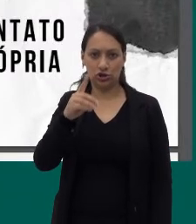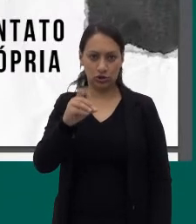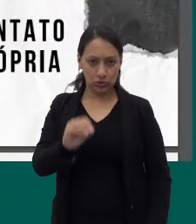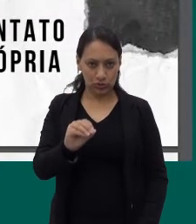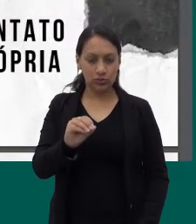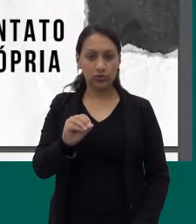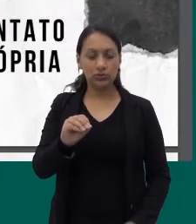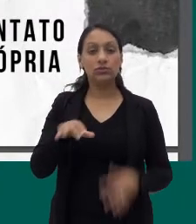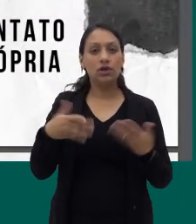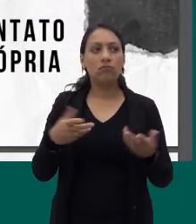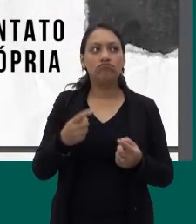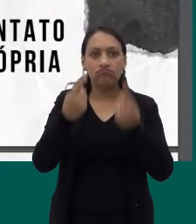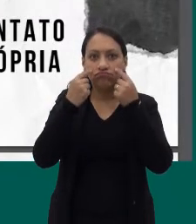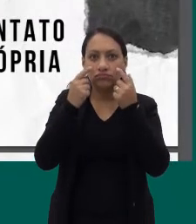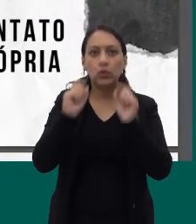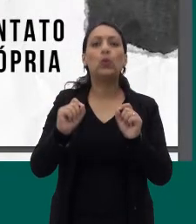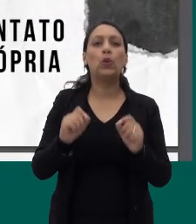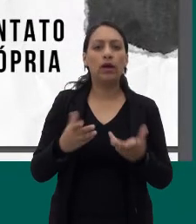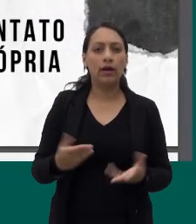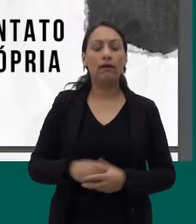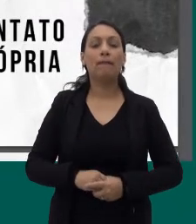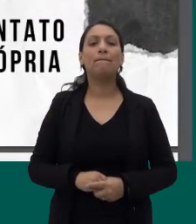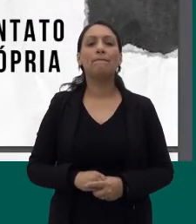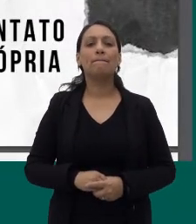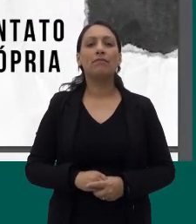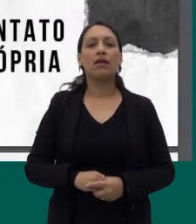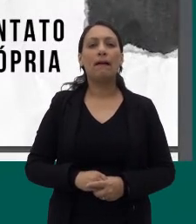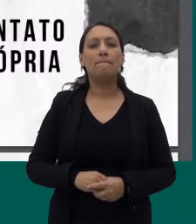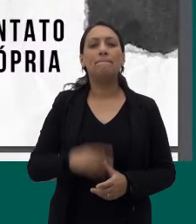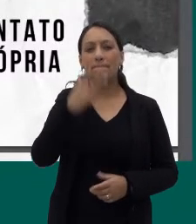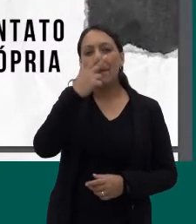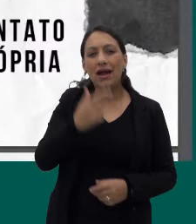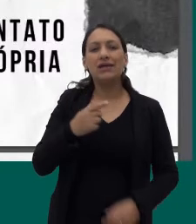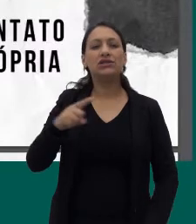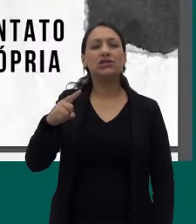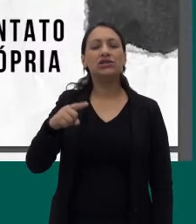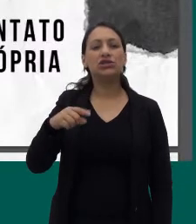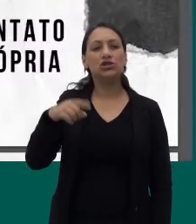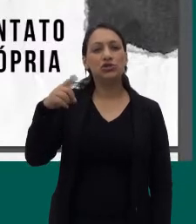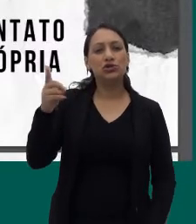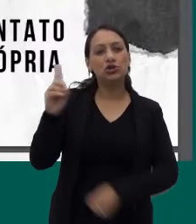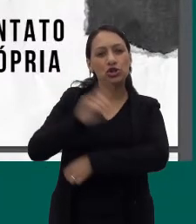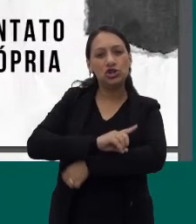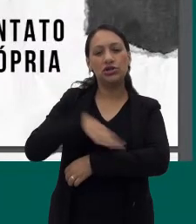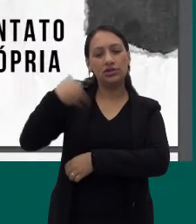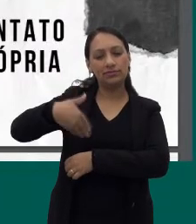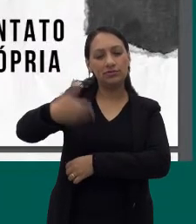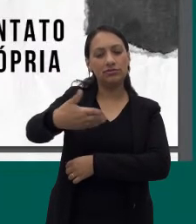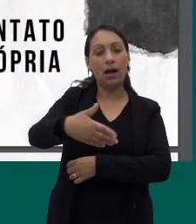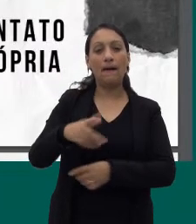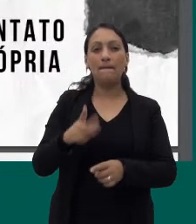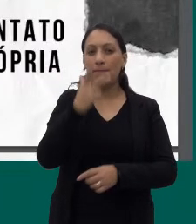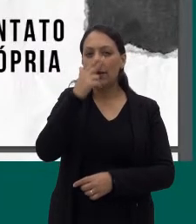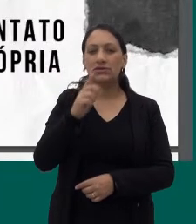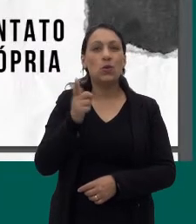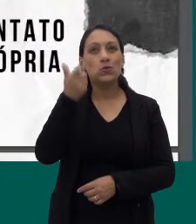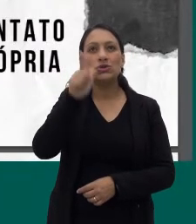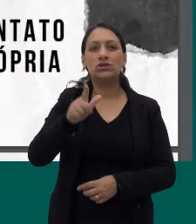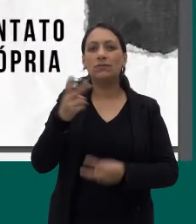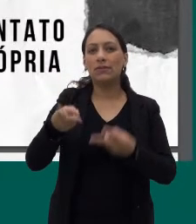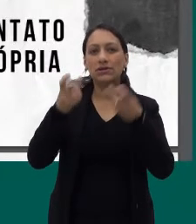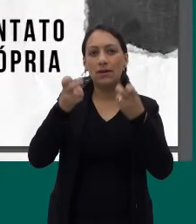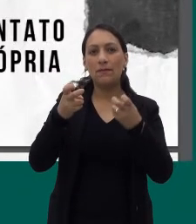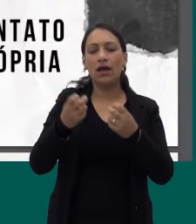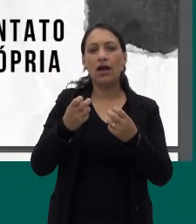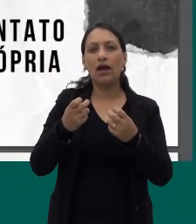né? Na aceleração dos dias, parece que a gente não consegue aceitar os processos psíquicos que estão em outro